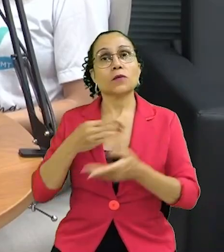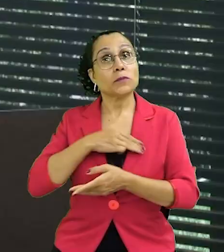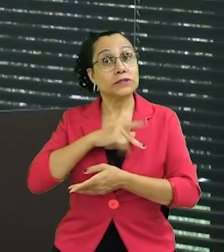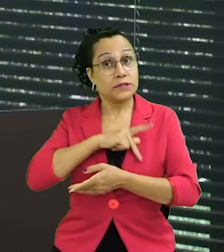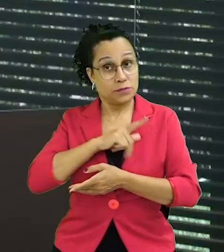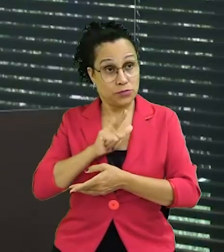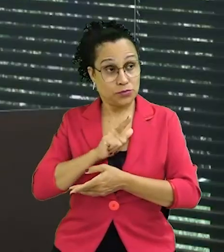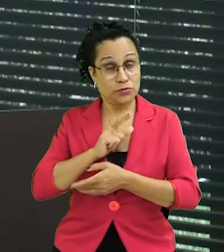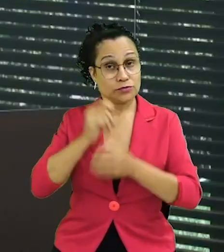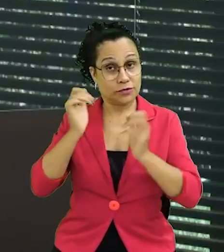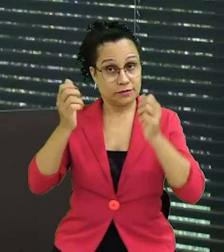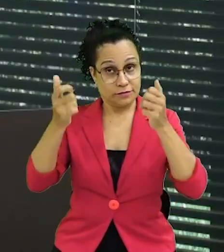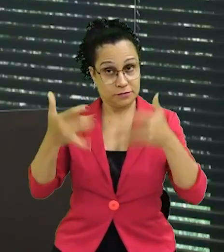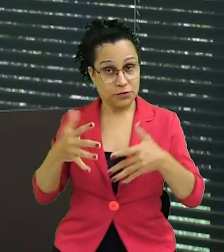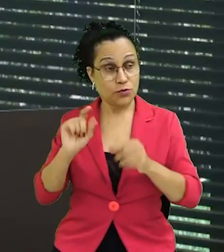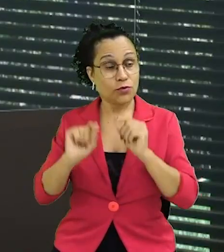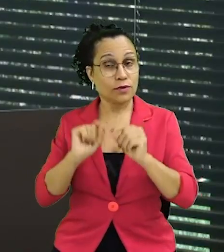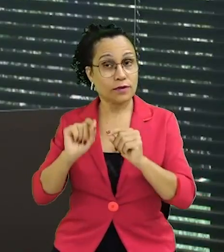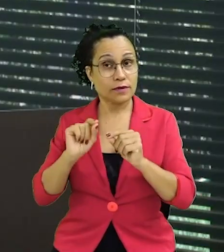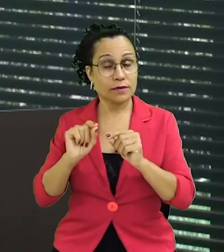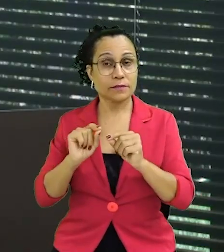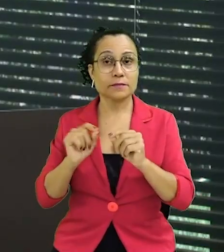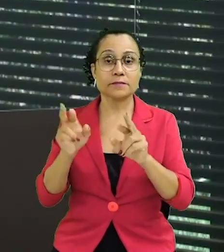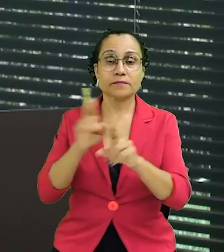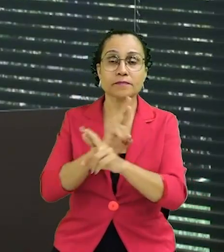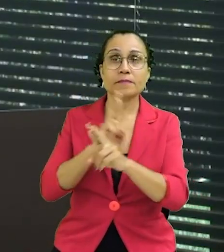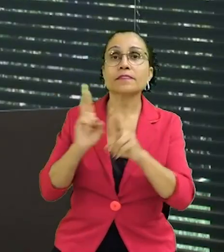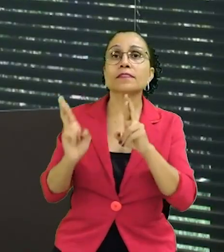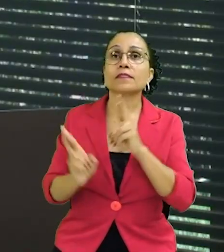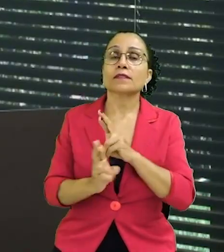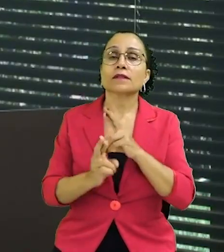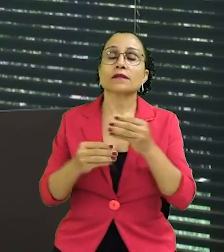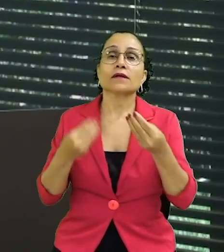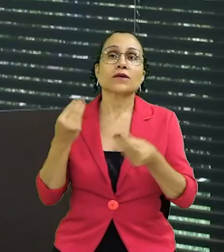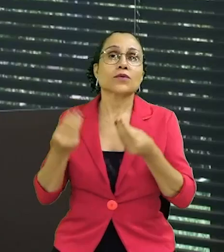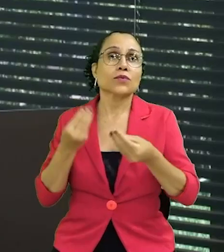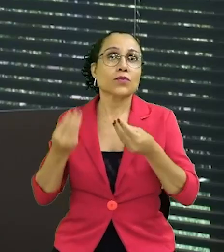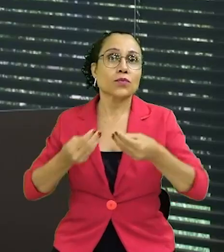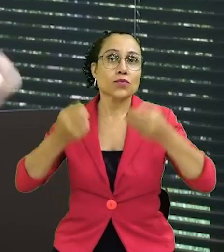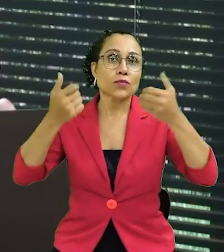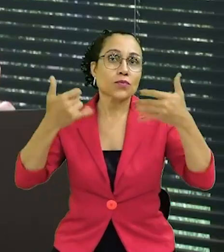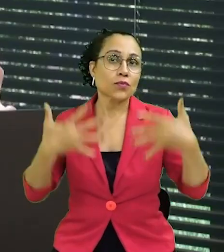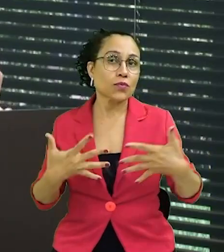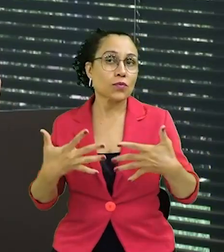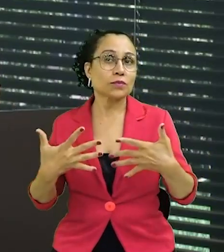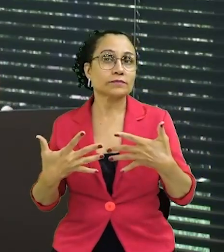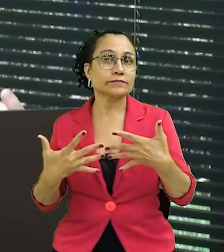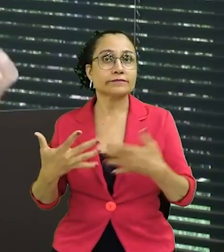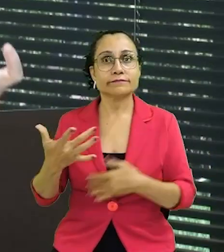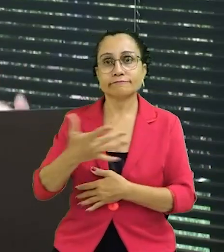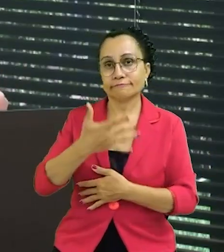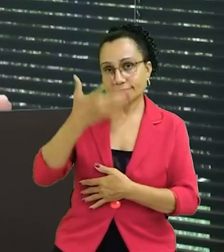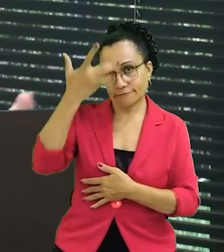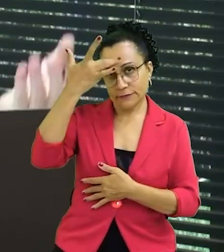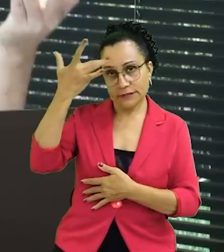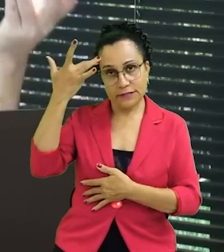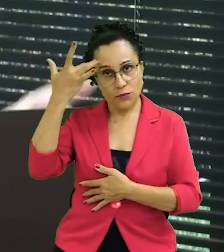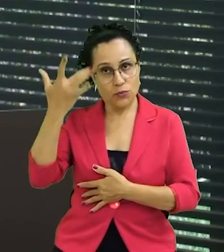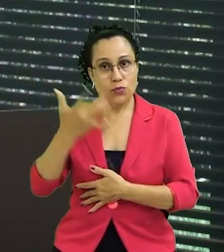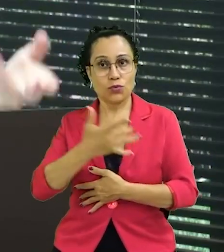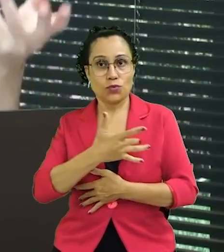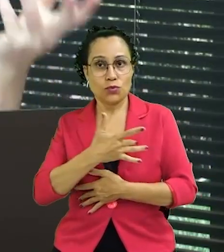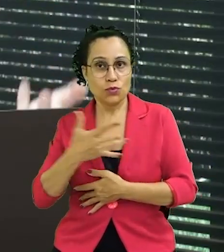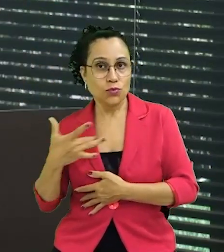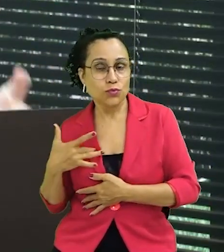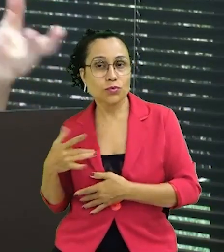Ministério Público, e eu vou fazer essa relação também, porque quando nós falamos em cuidar da saúde, a prevenção, que é o que